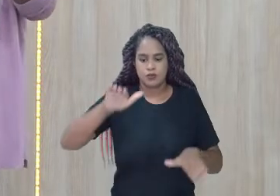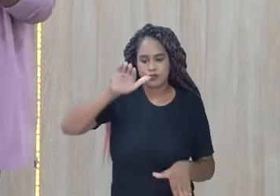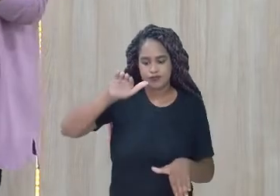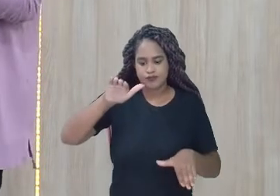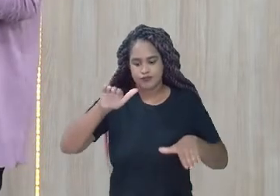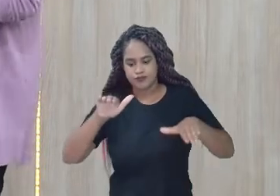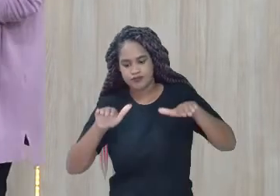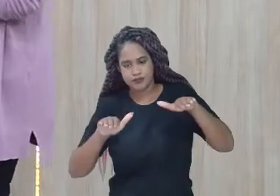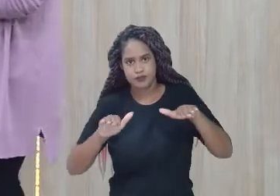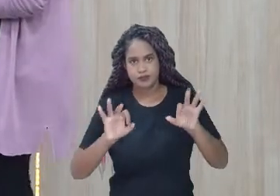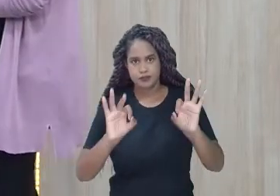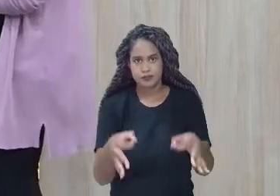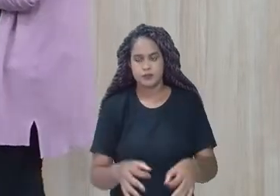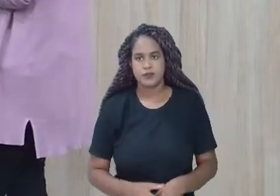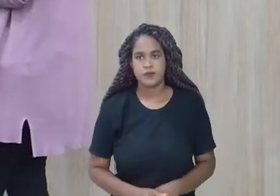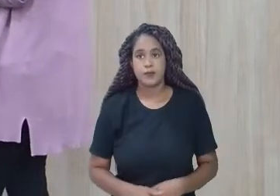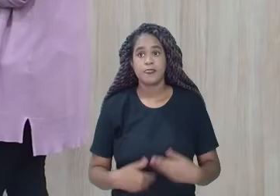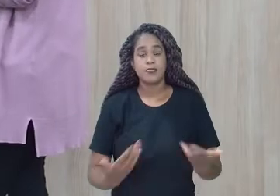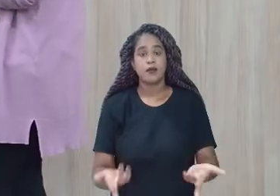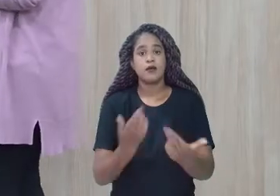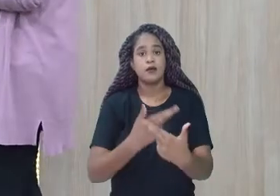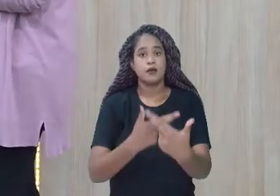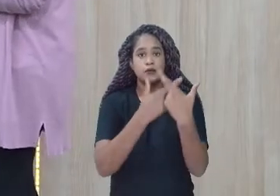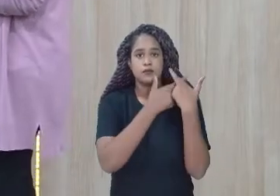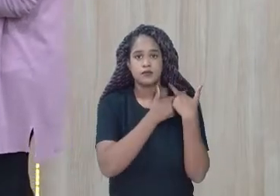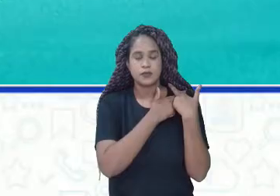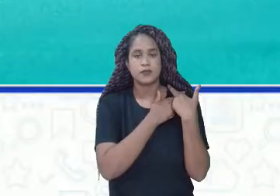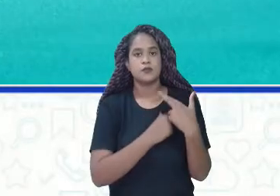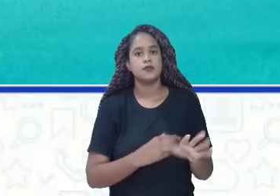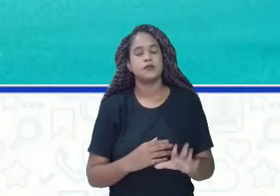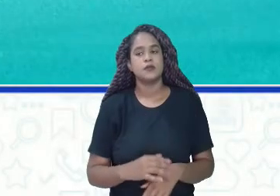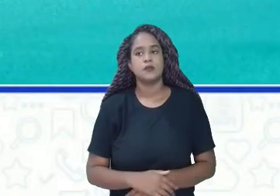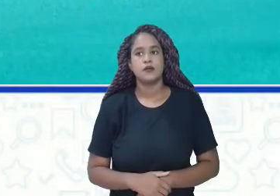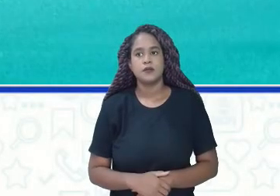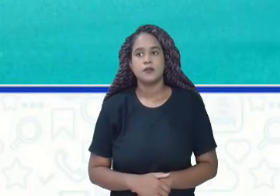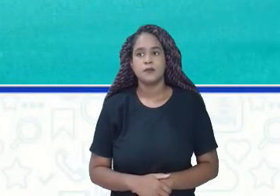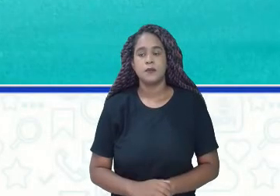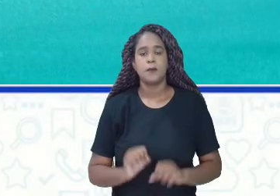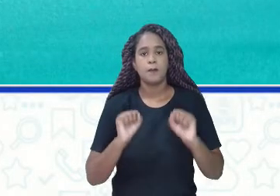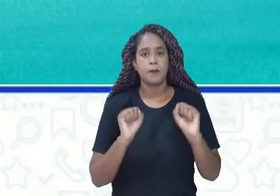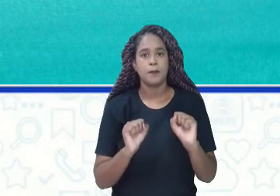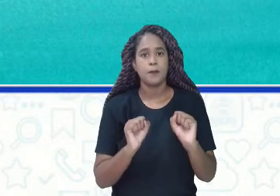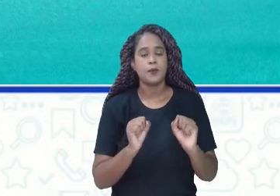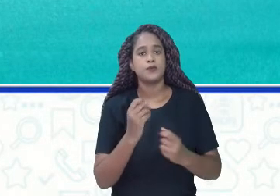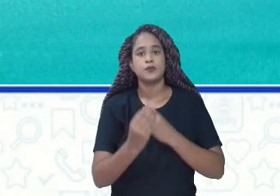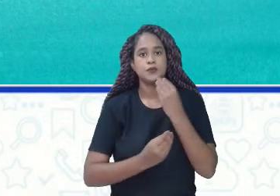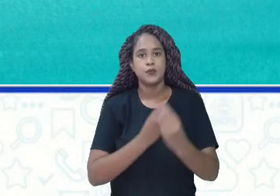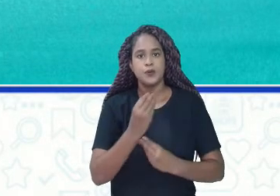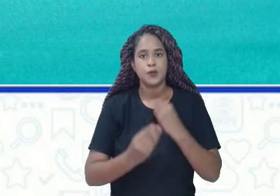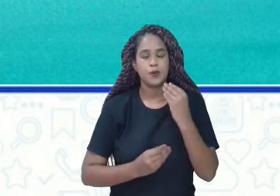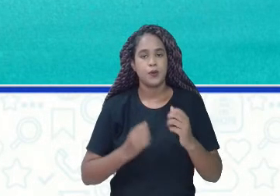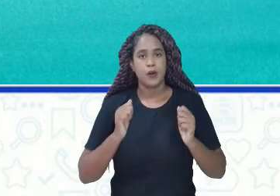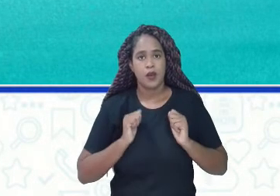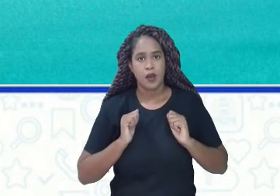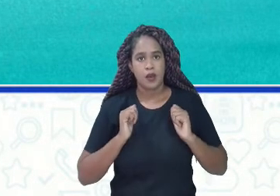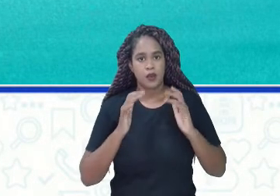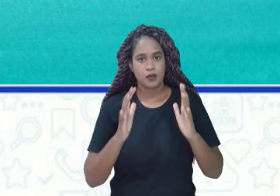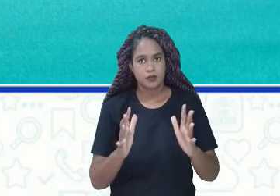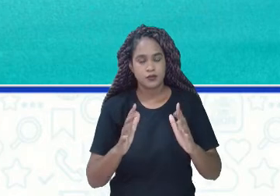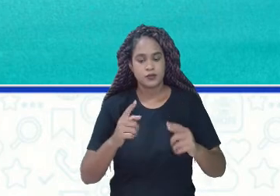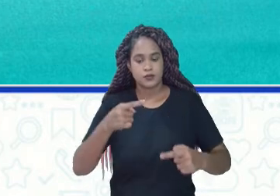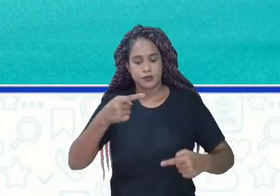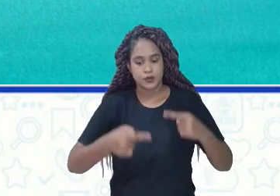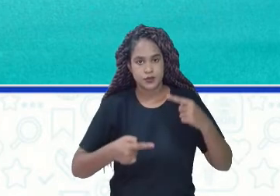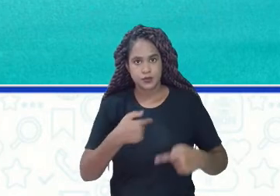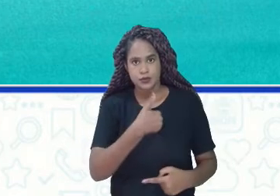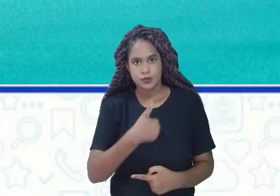certo? Essa responsabilidade poderia ser matizada por meio de ações afirmativas, isto é, políticas públicas